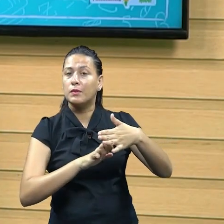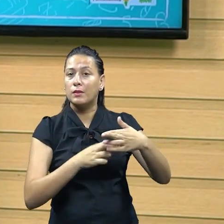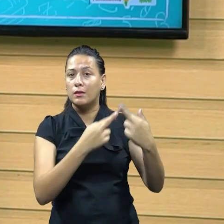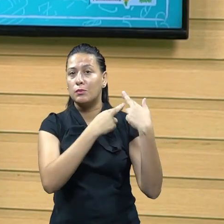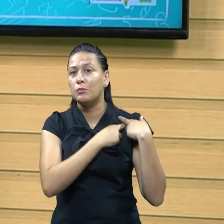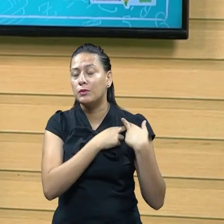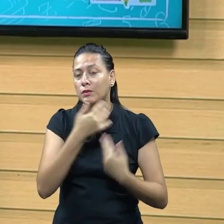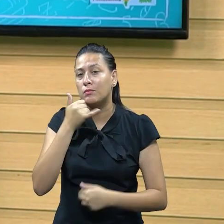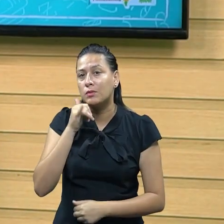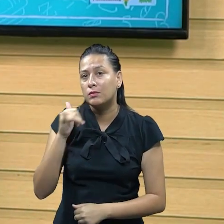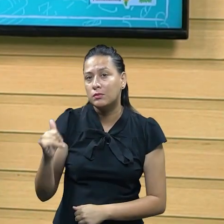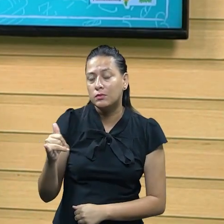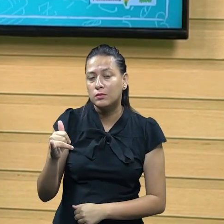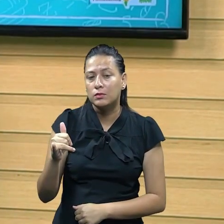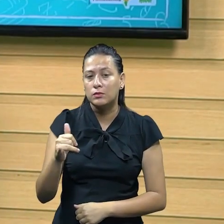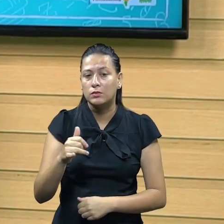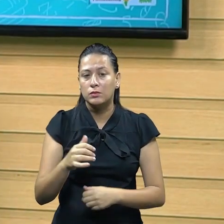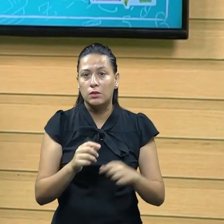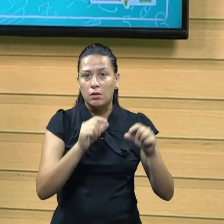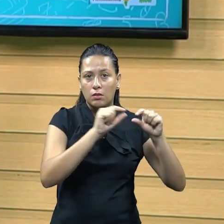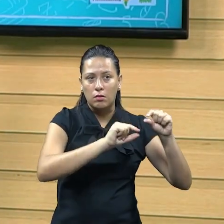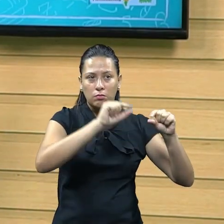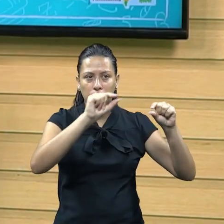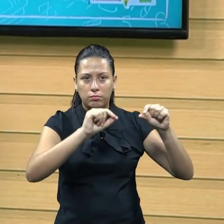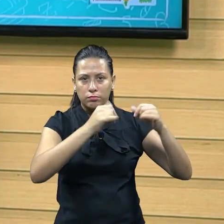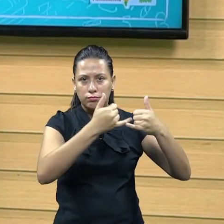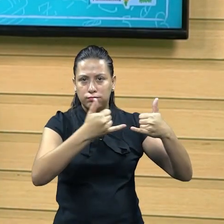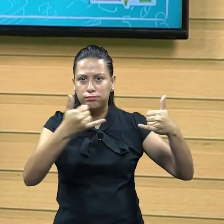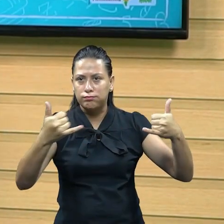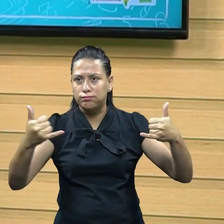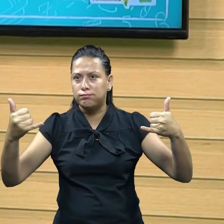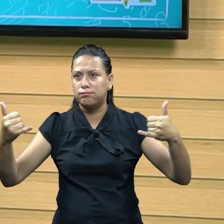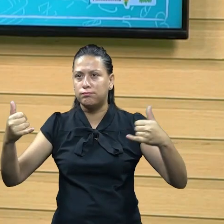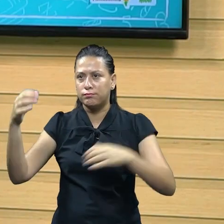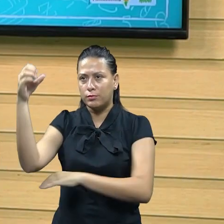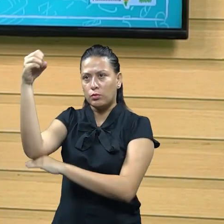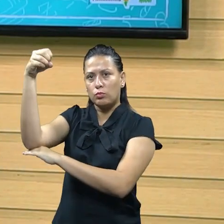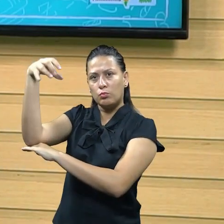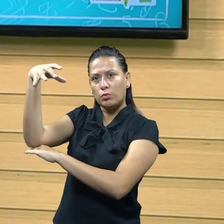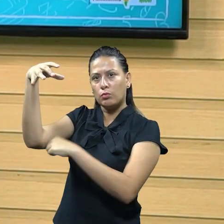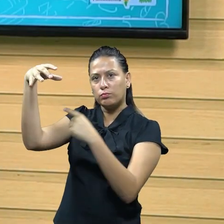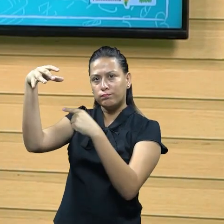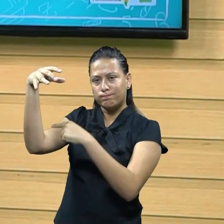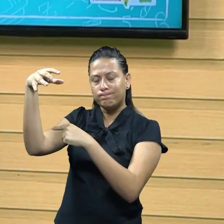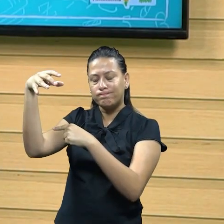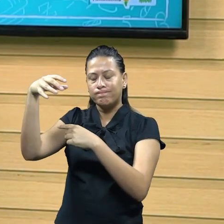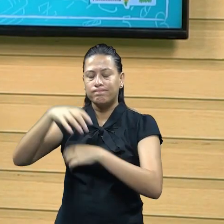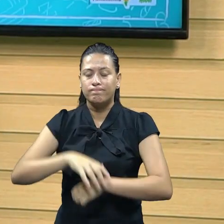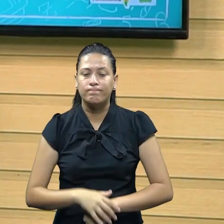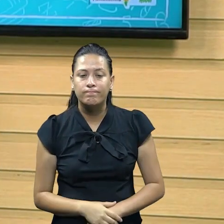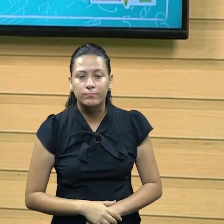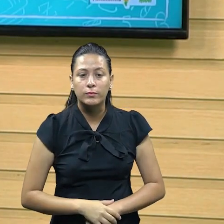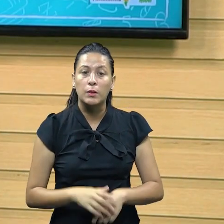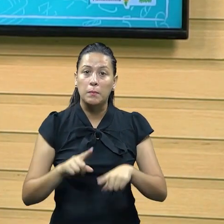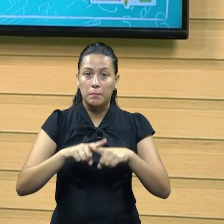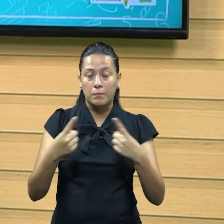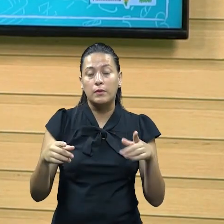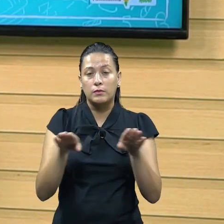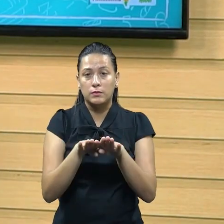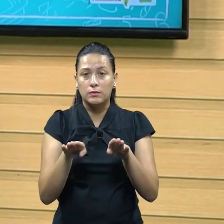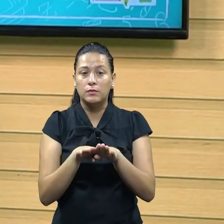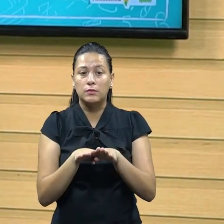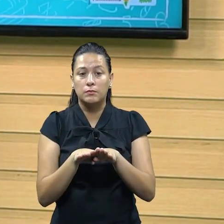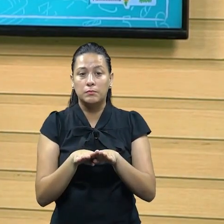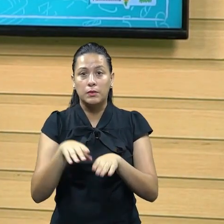ligando por toda a instalação e voltando para o poste, mas também nós temos um condutor aterrado ligando todos